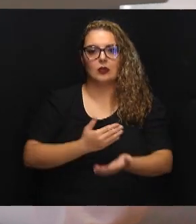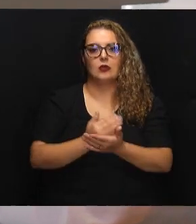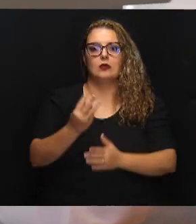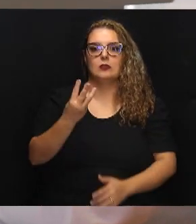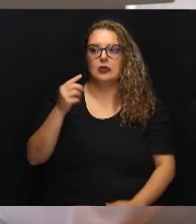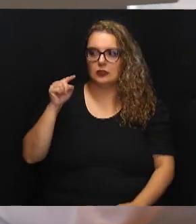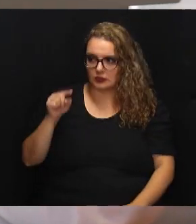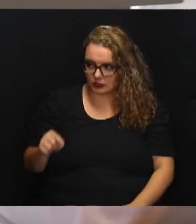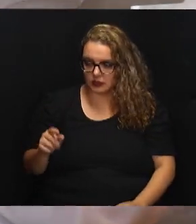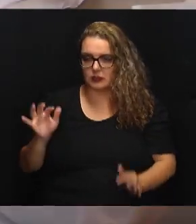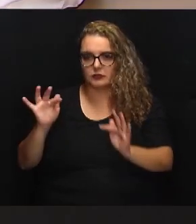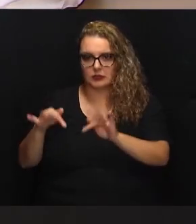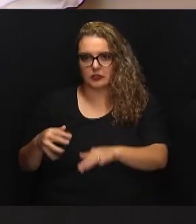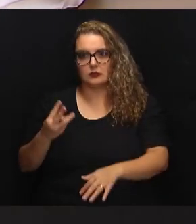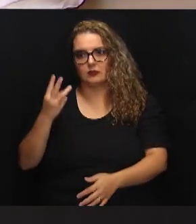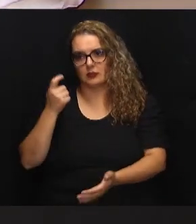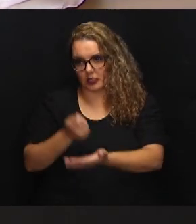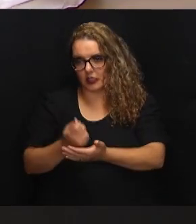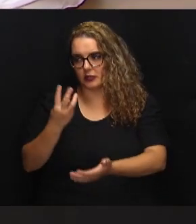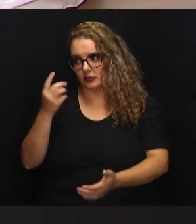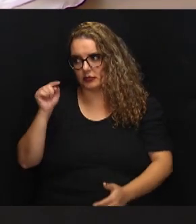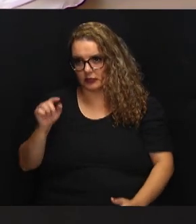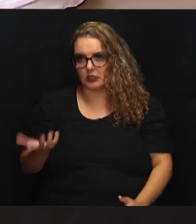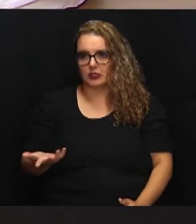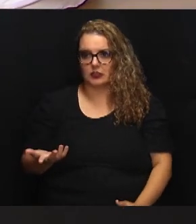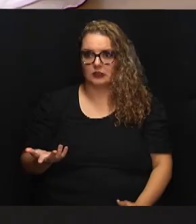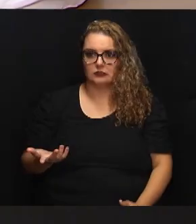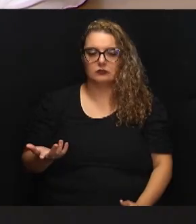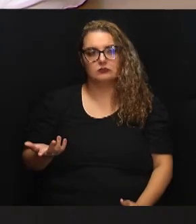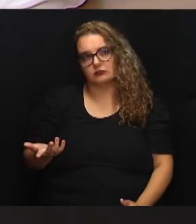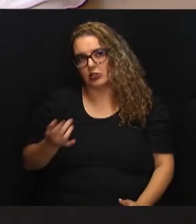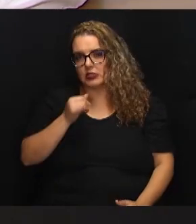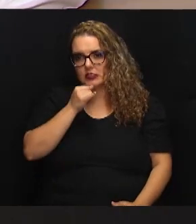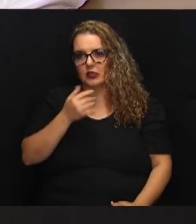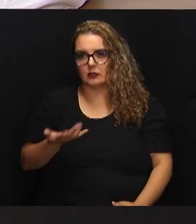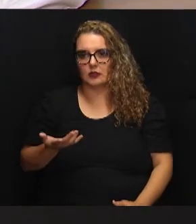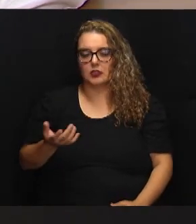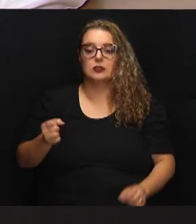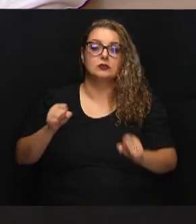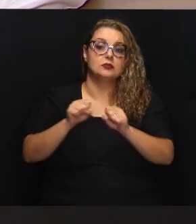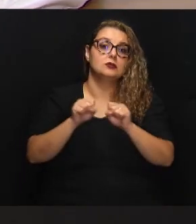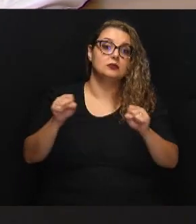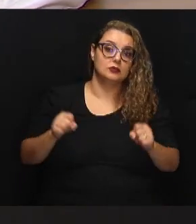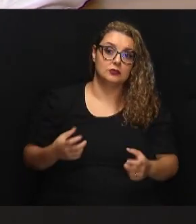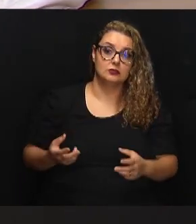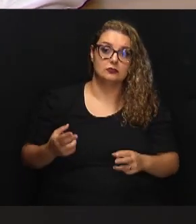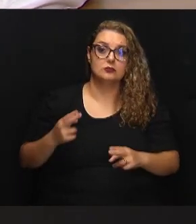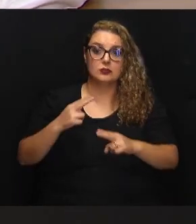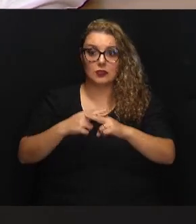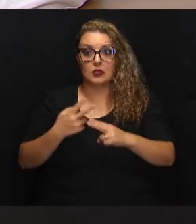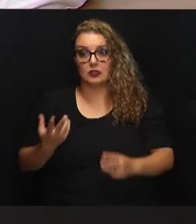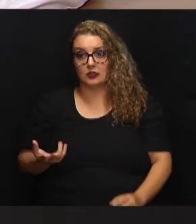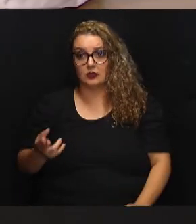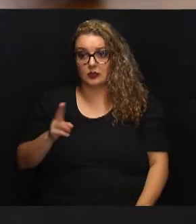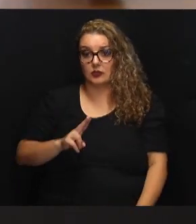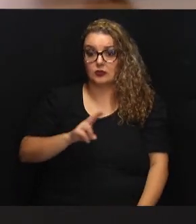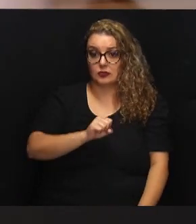né? Então, isso de um modo geral, no sistema da Caixa, normalmente usa esse